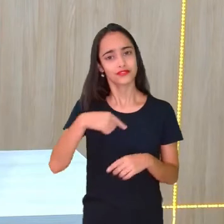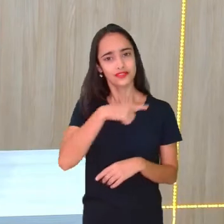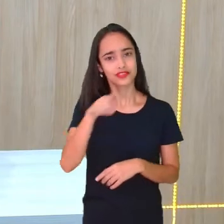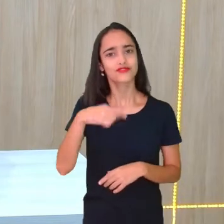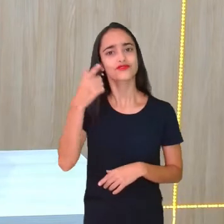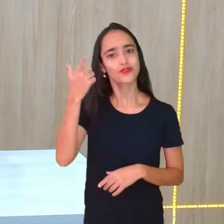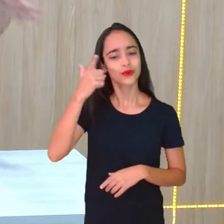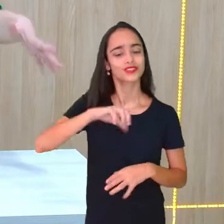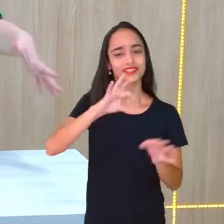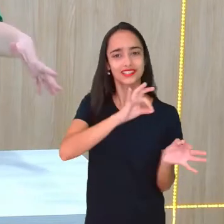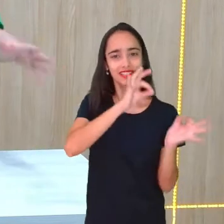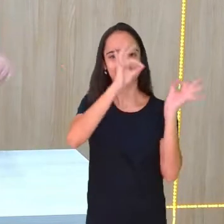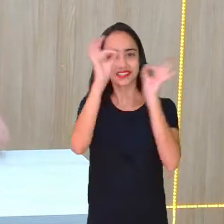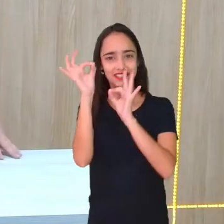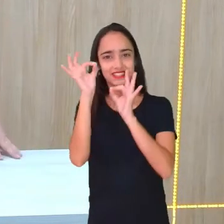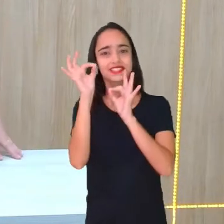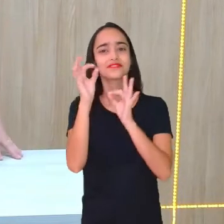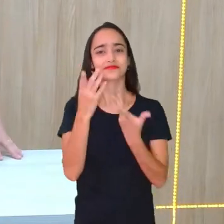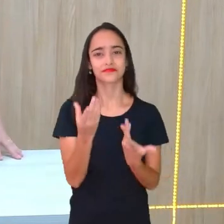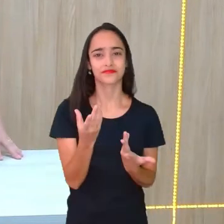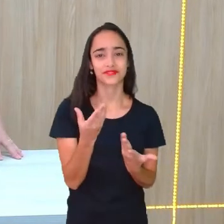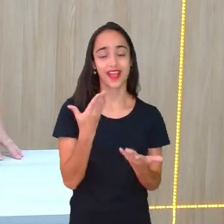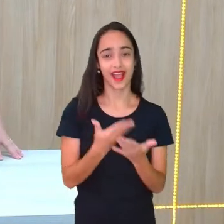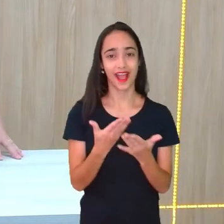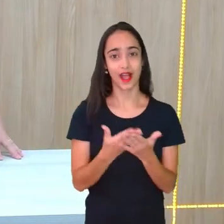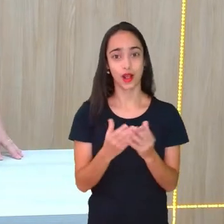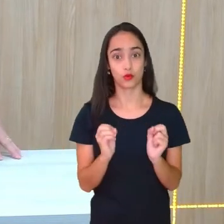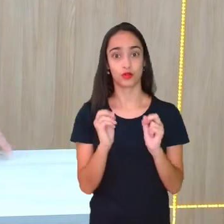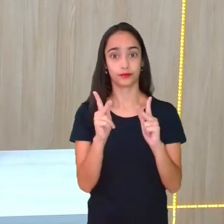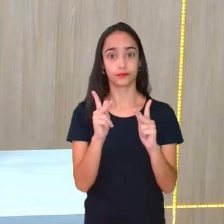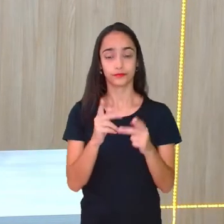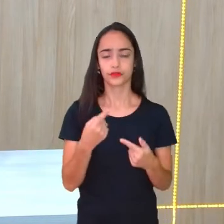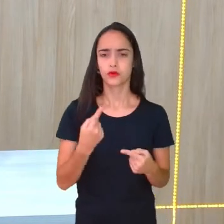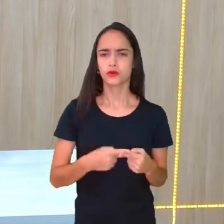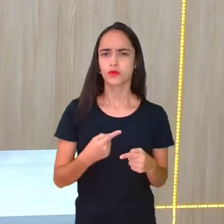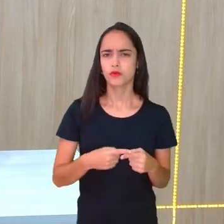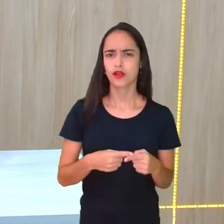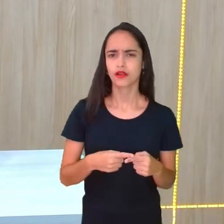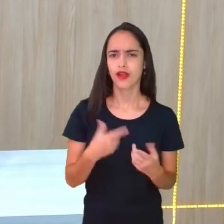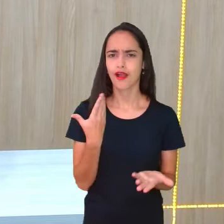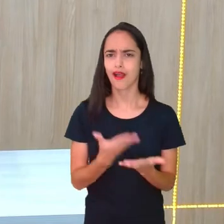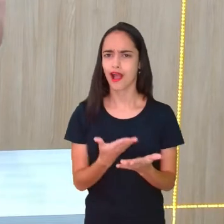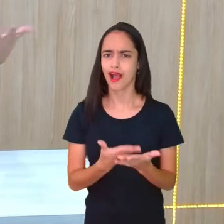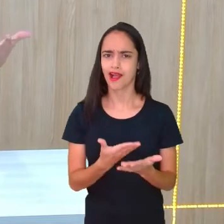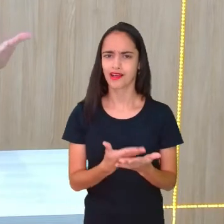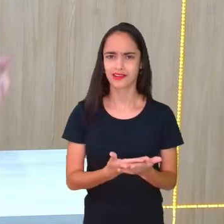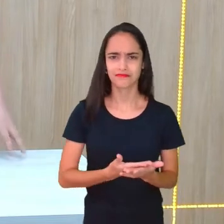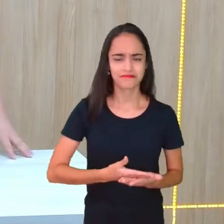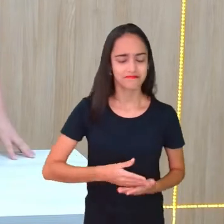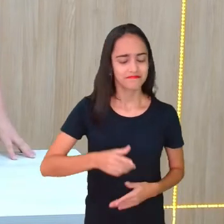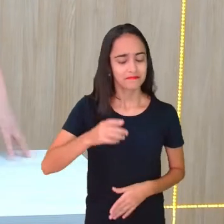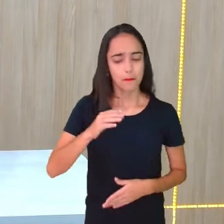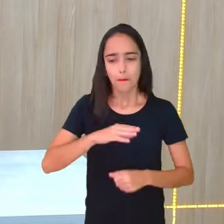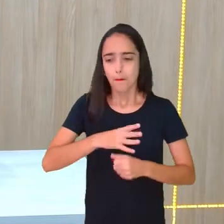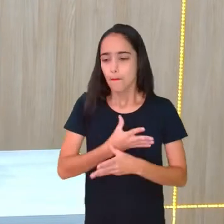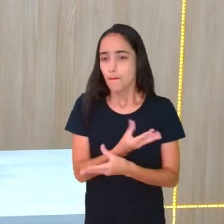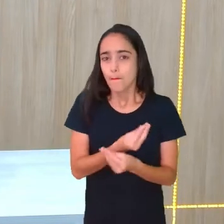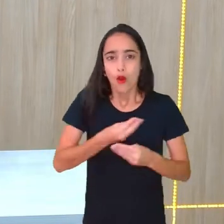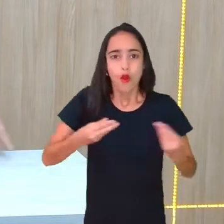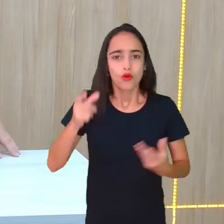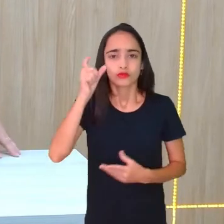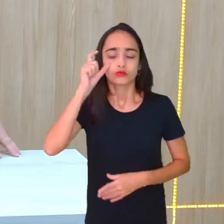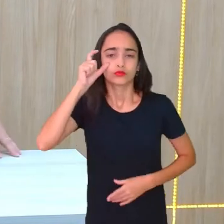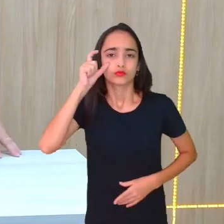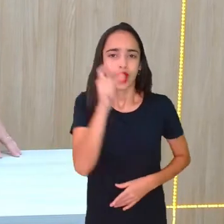para complementar esta aula aqui. Por quê? Porque a aula vai ficar muito mais interessante se